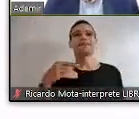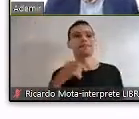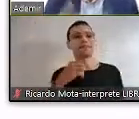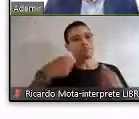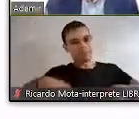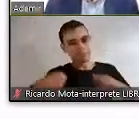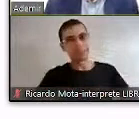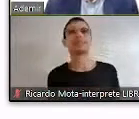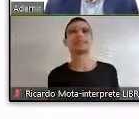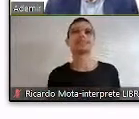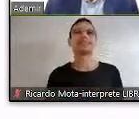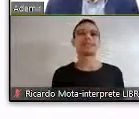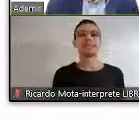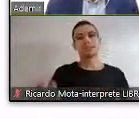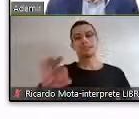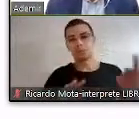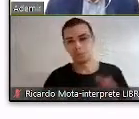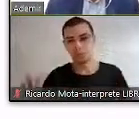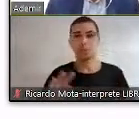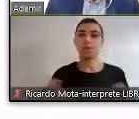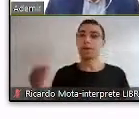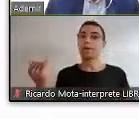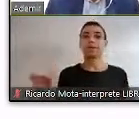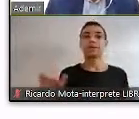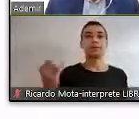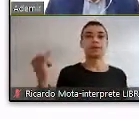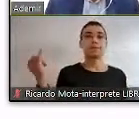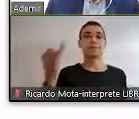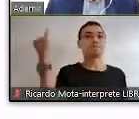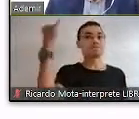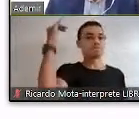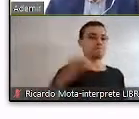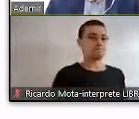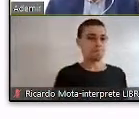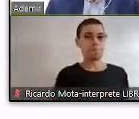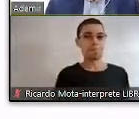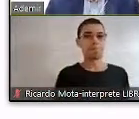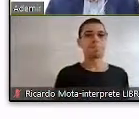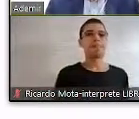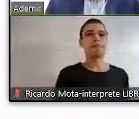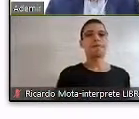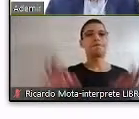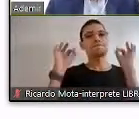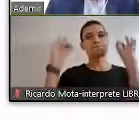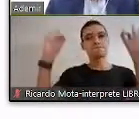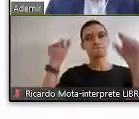tratamento especial para antes de iniciar a fundação e a estrutura de fundação.